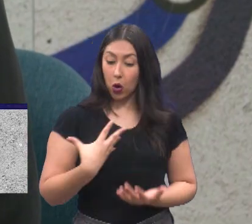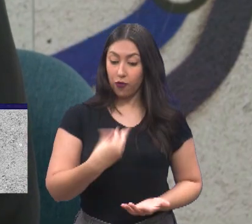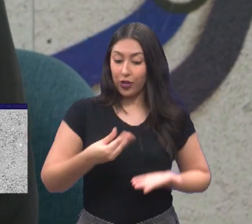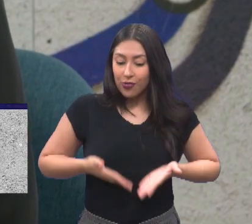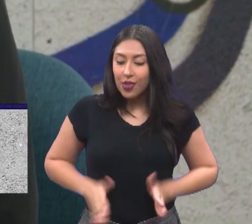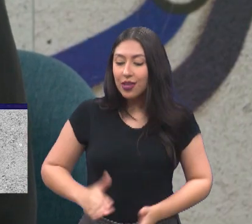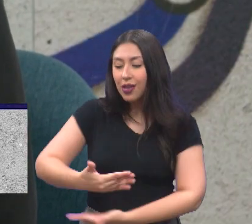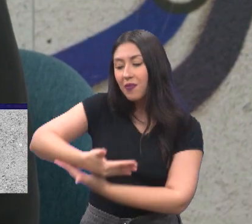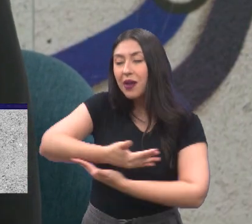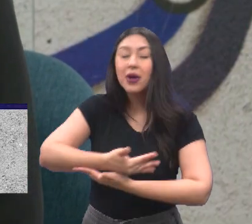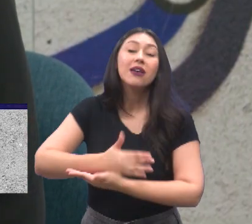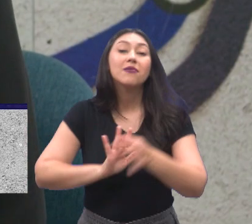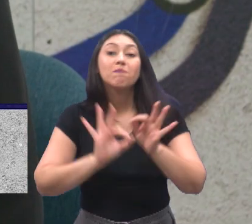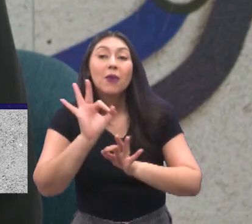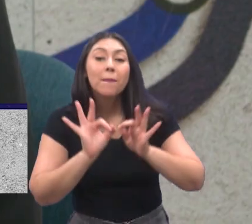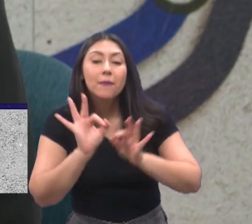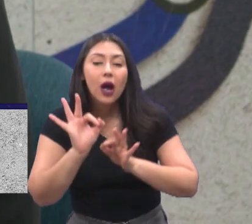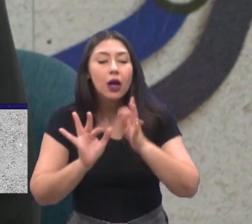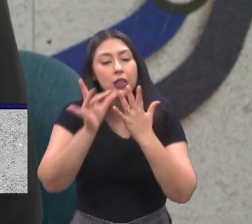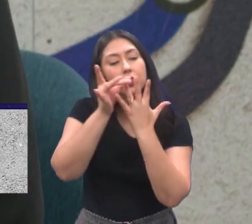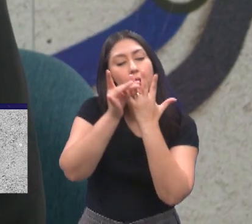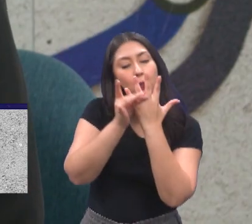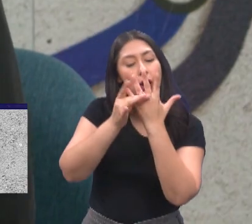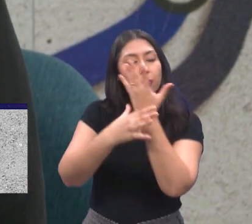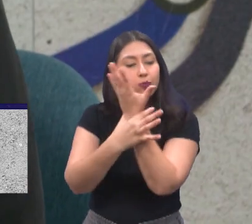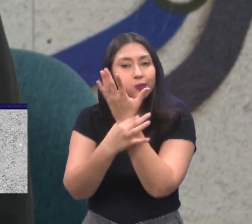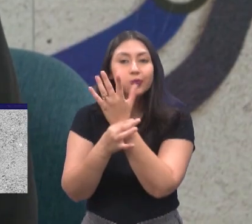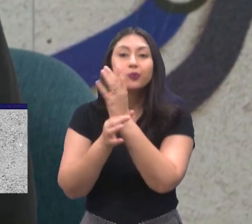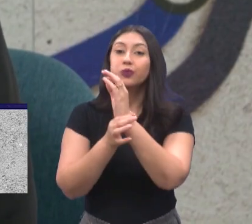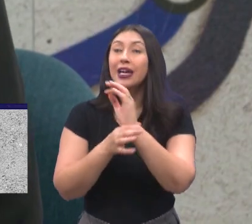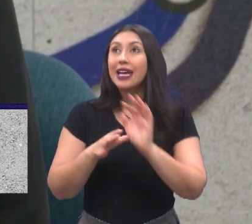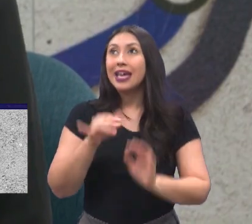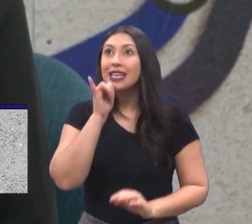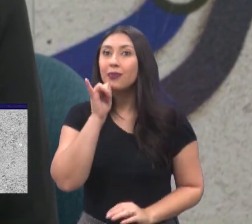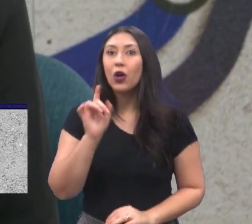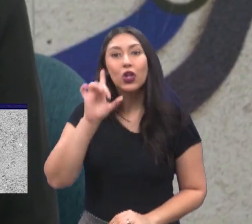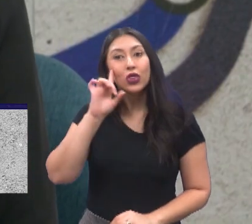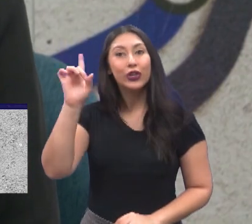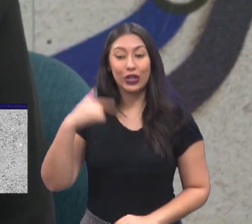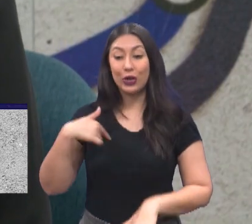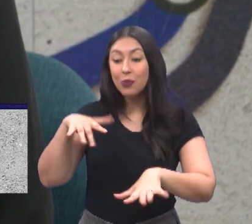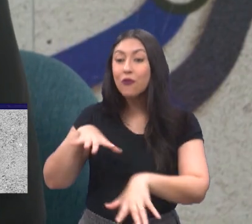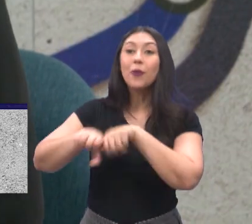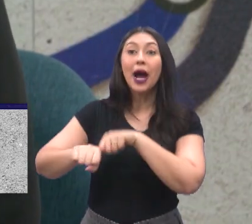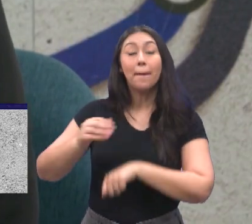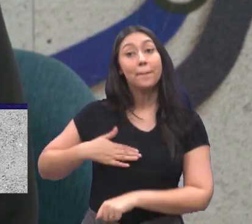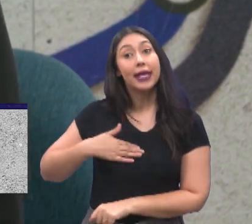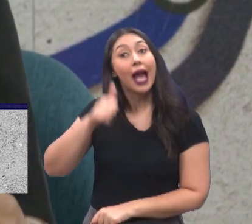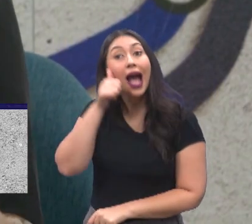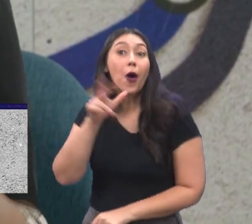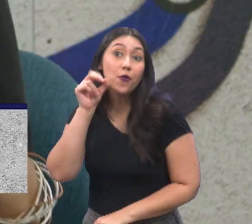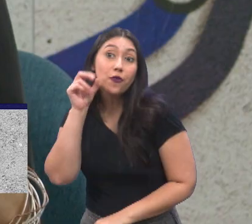aquela joia que a nossa avó comprava, né? Para no dia que eu me formasse. Eu tenho meu anel que eu ganhei da minha avó, né? A